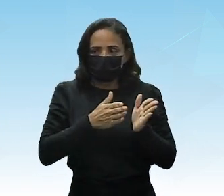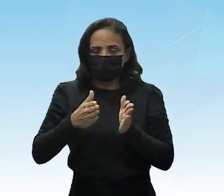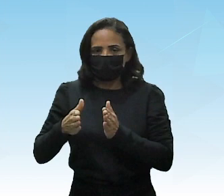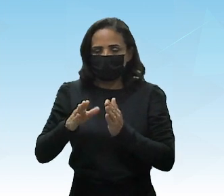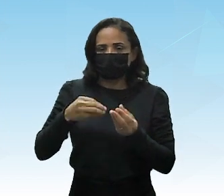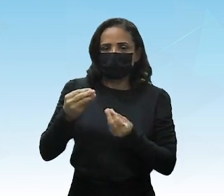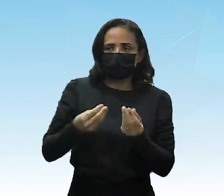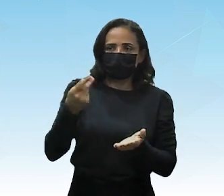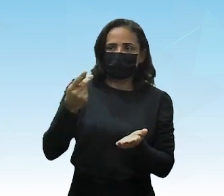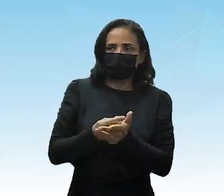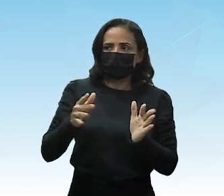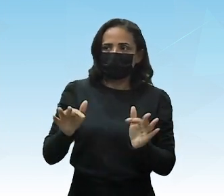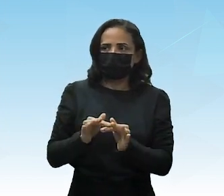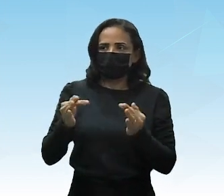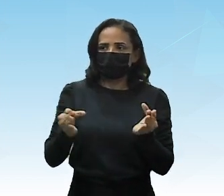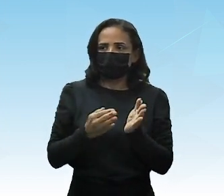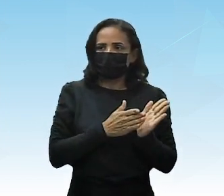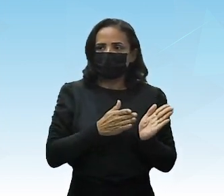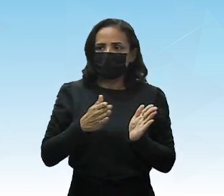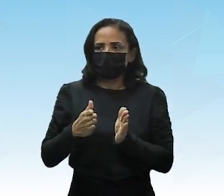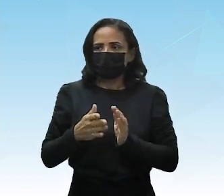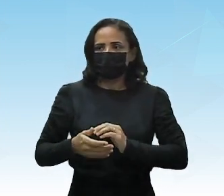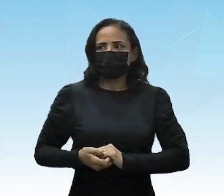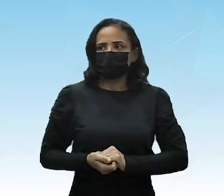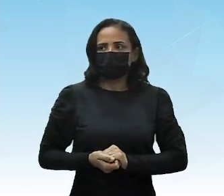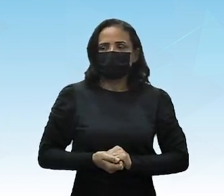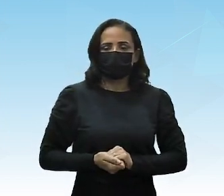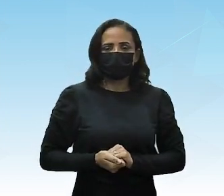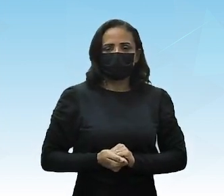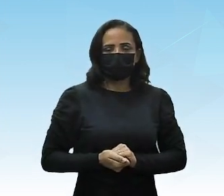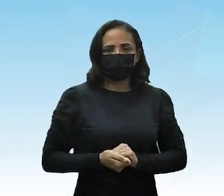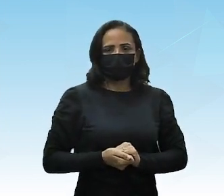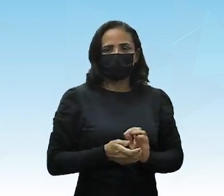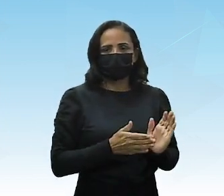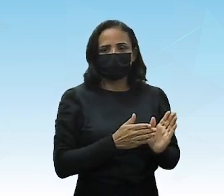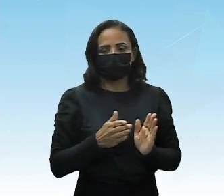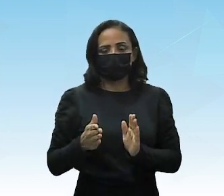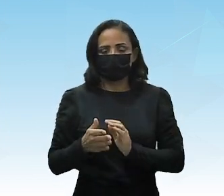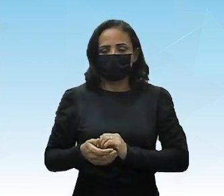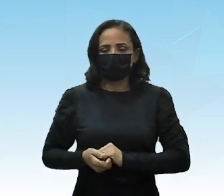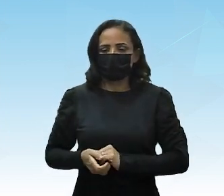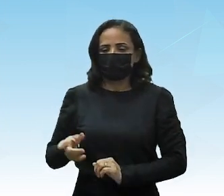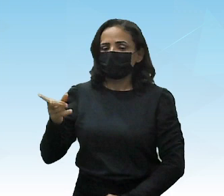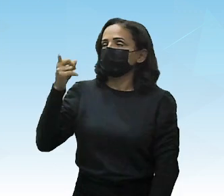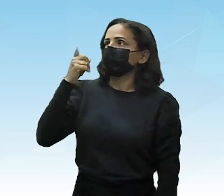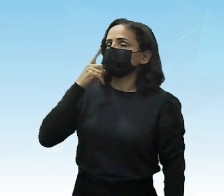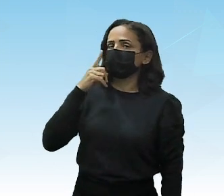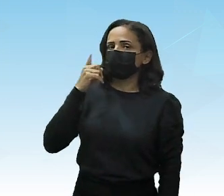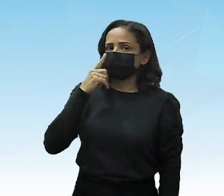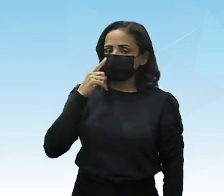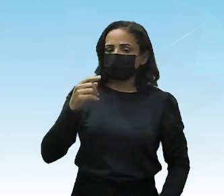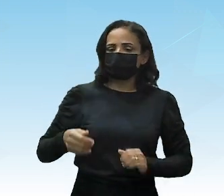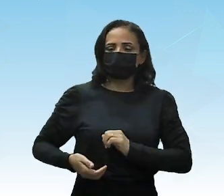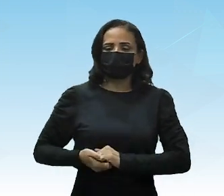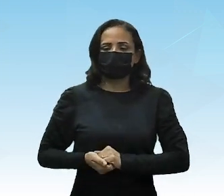de uma simples difusão, ó, através de um mecanismo de difusão,